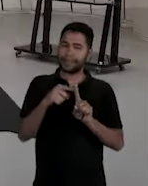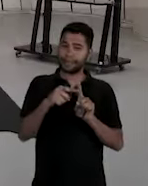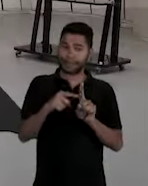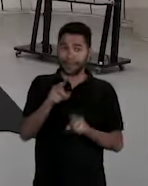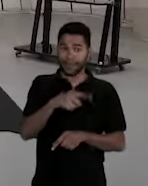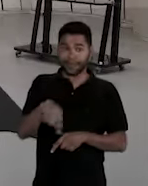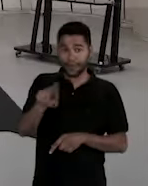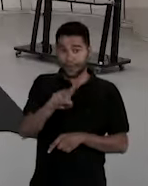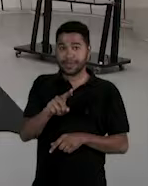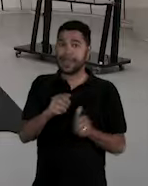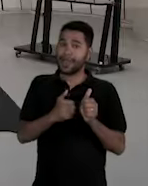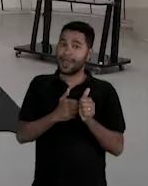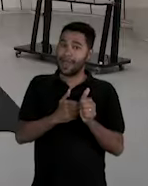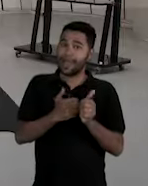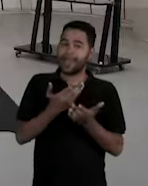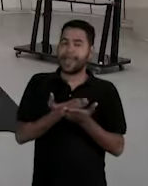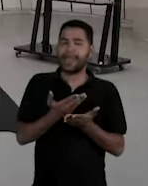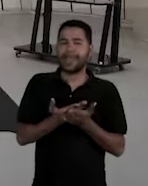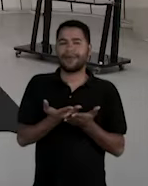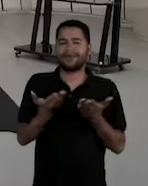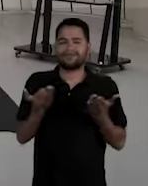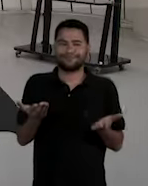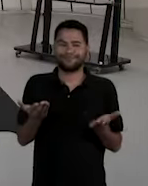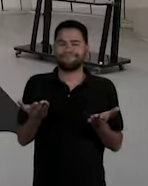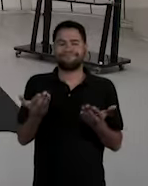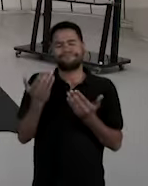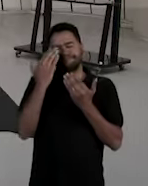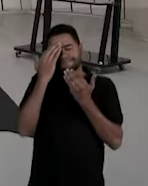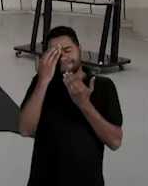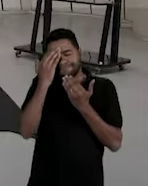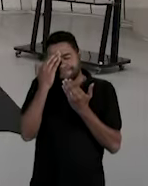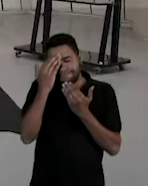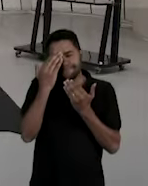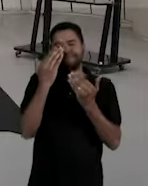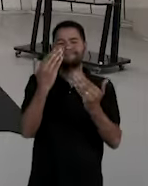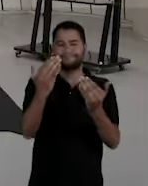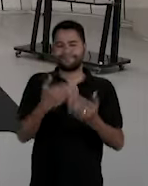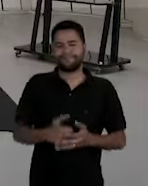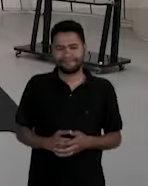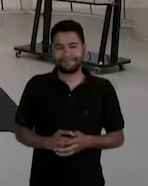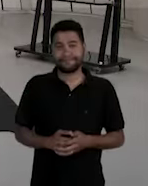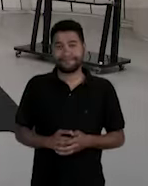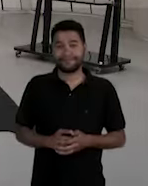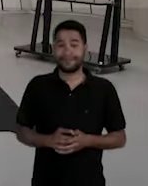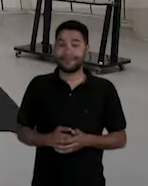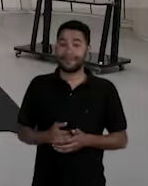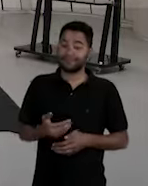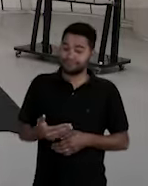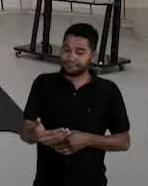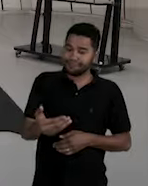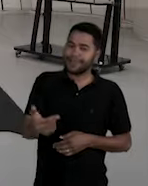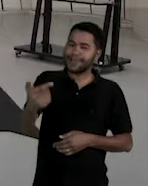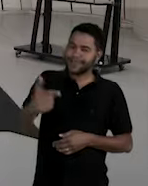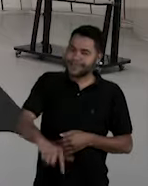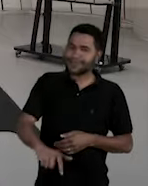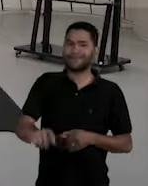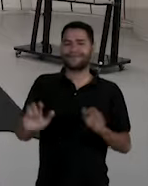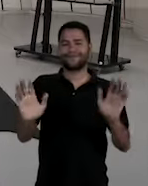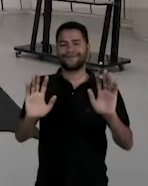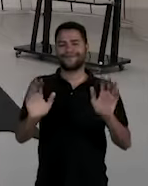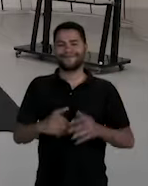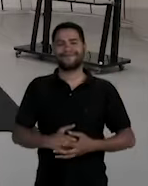que acompanharam a minha aula, deixo aqui o meu muito obrigada e eu vejo vocês na próxima.